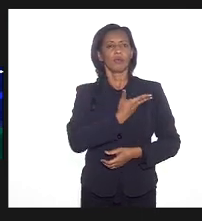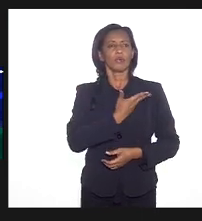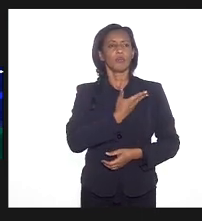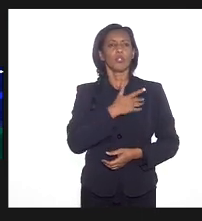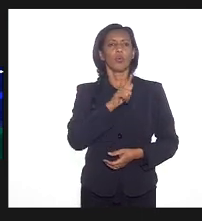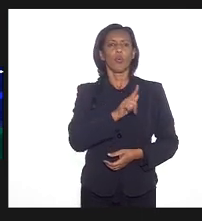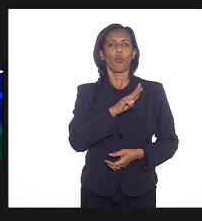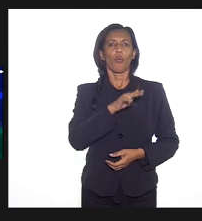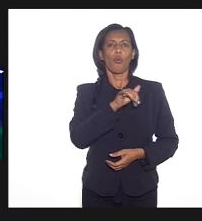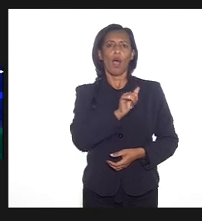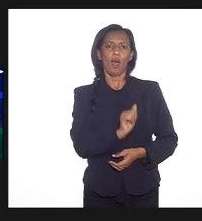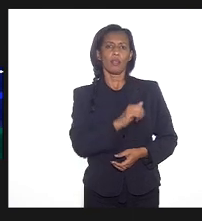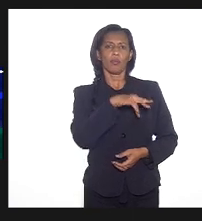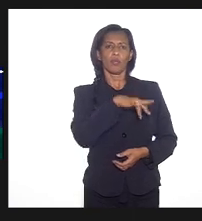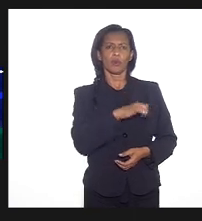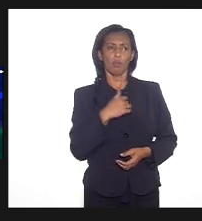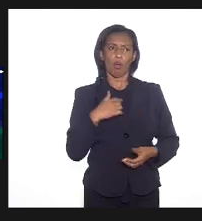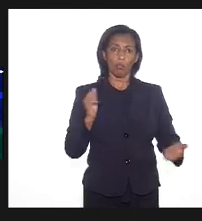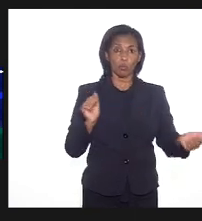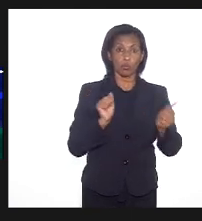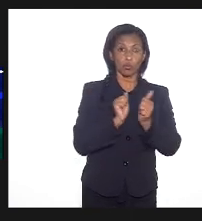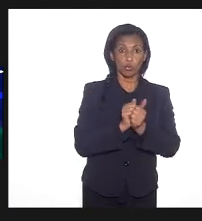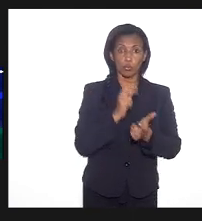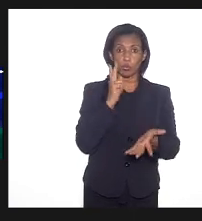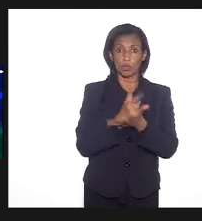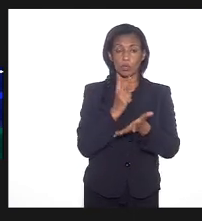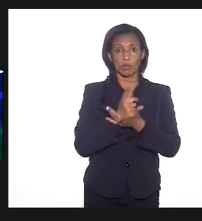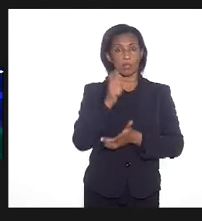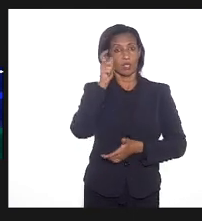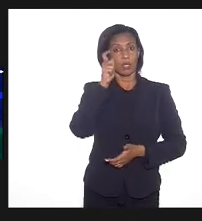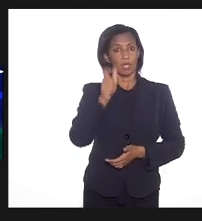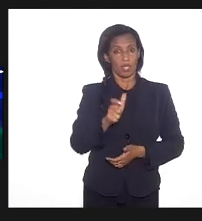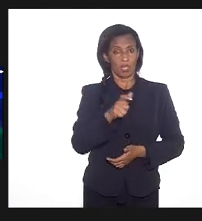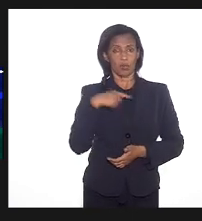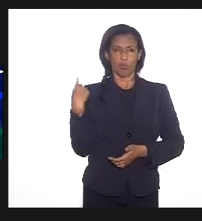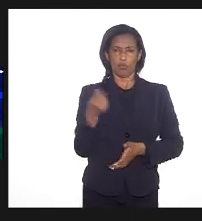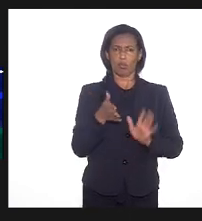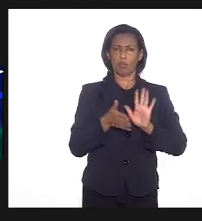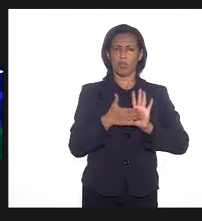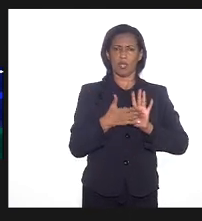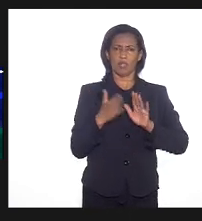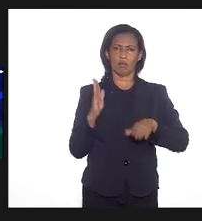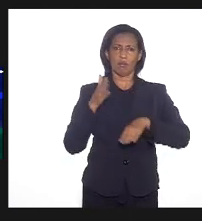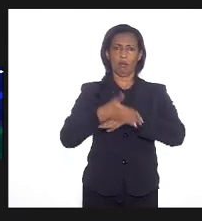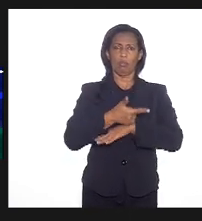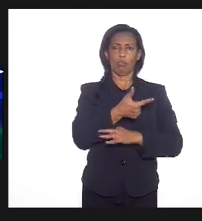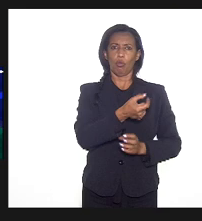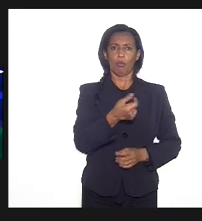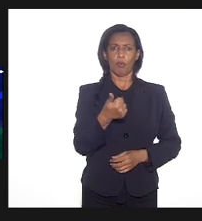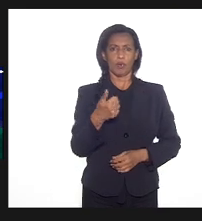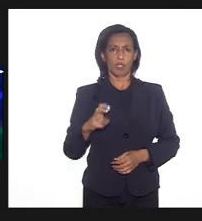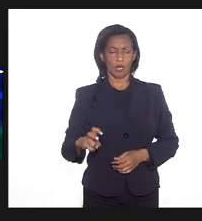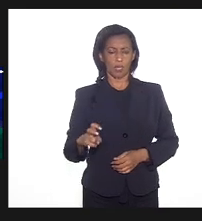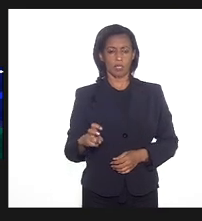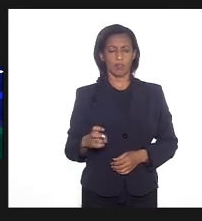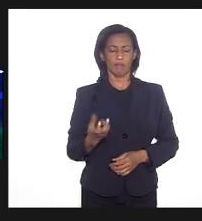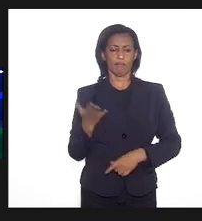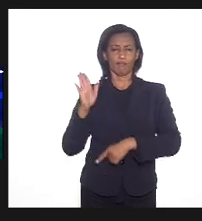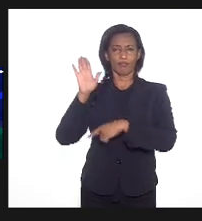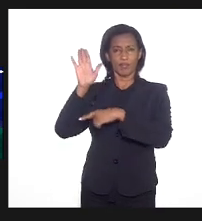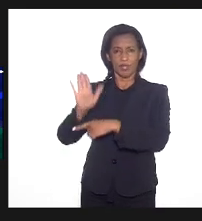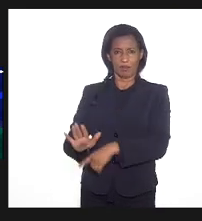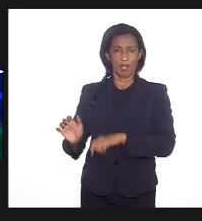municipais que a gente está junto, sempre foi o interesse do nosso mandato desde que assumimos em 2015 a defesa